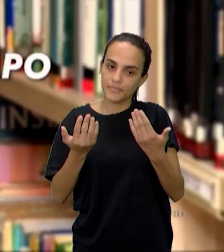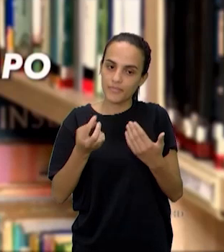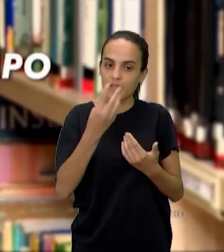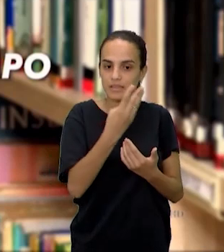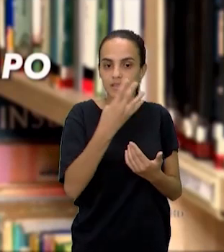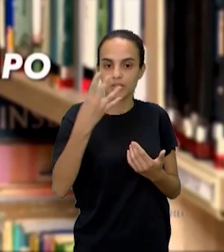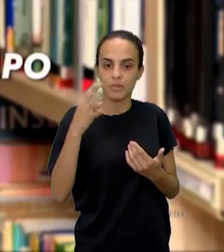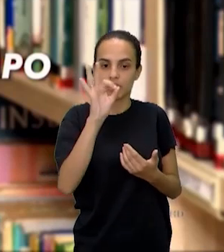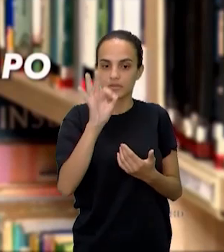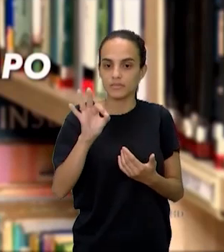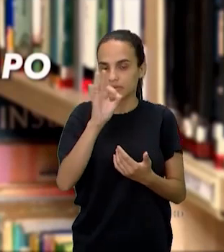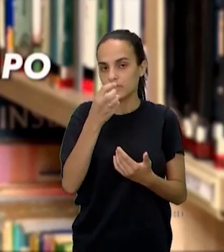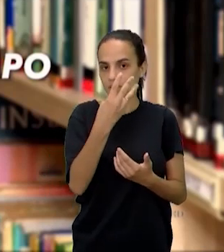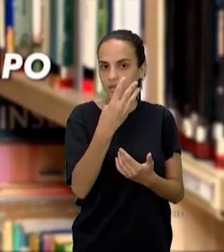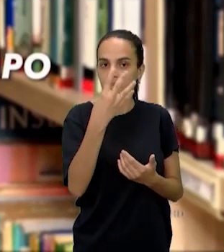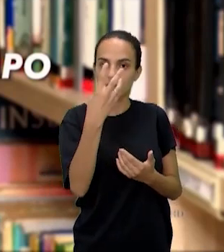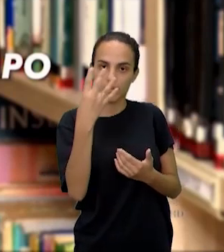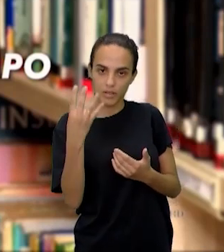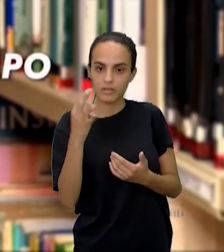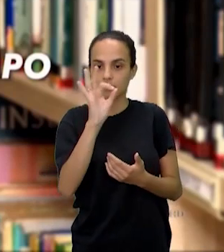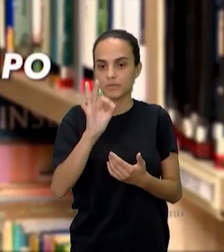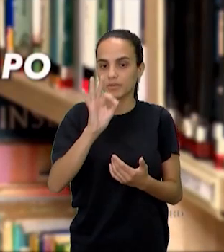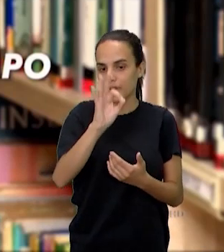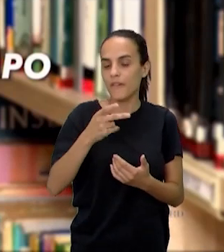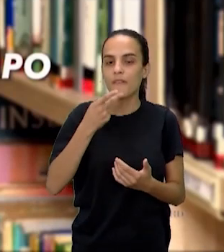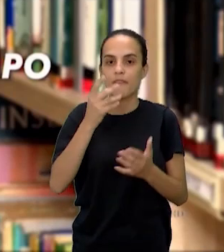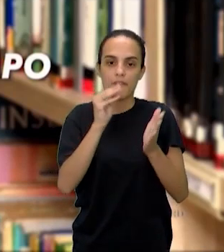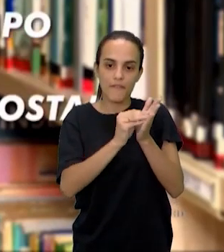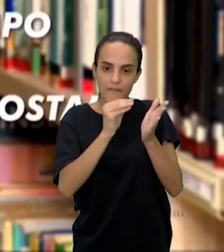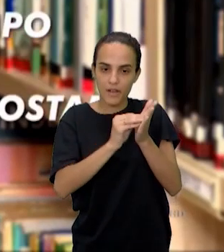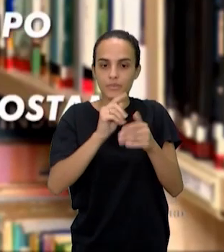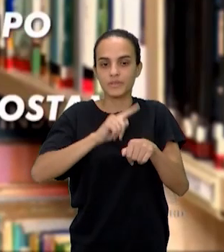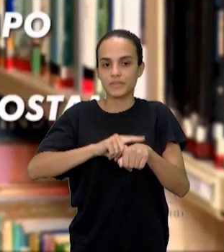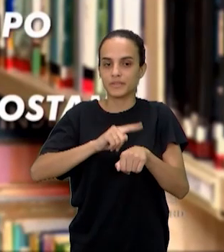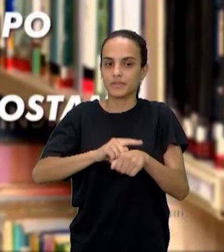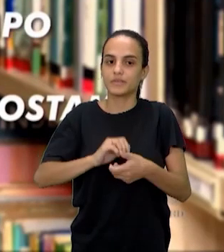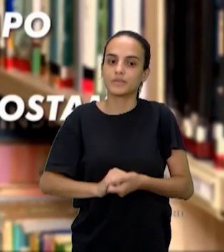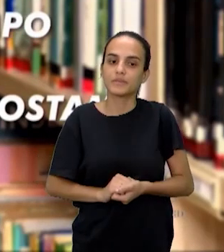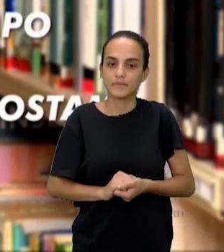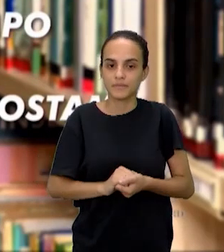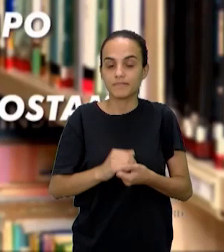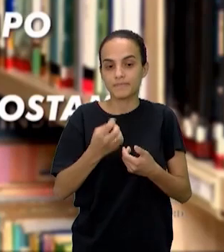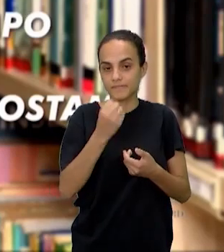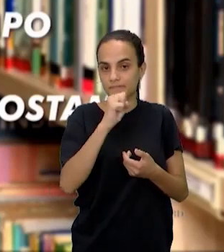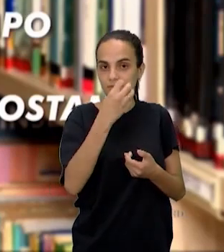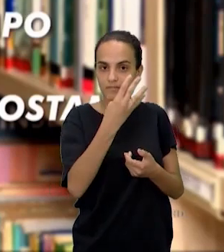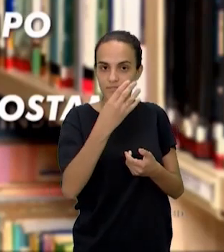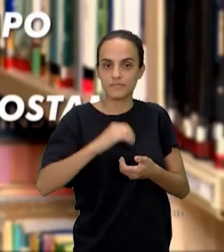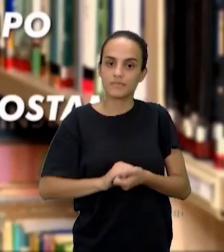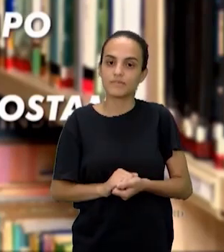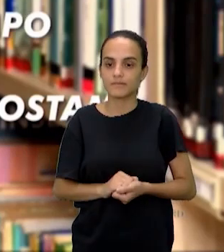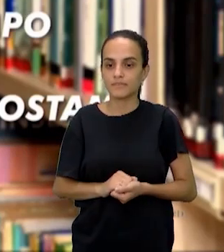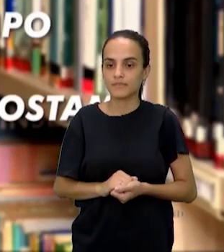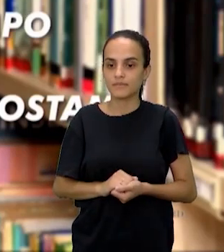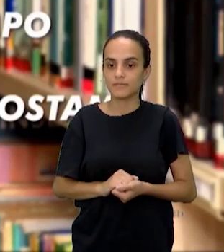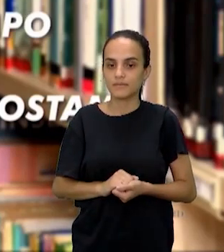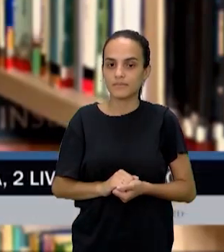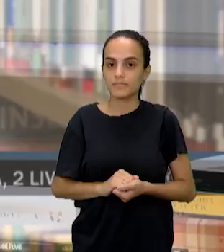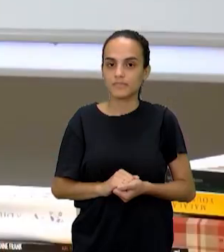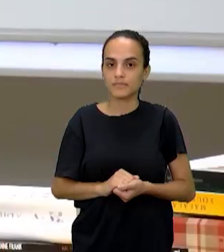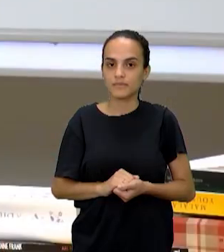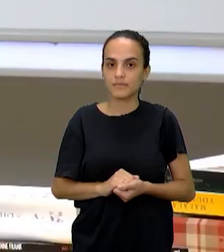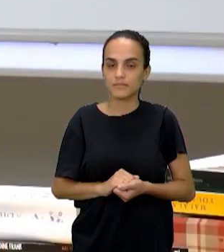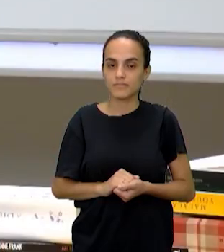não leitores, 34% alegaram falta de tempo e 28% disseram que não leram porque não